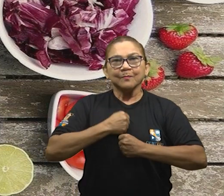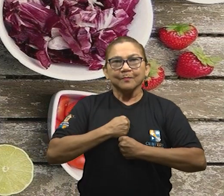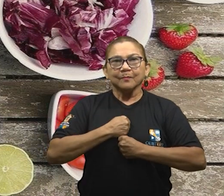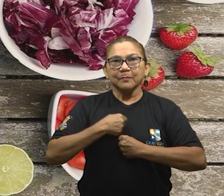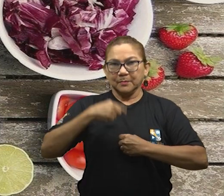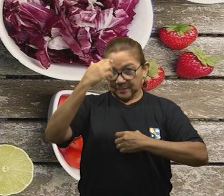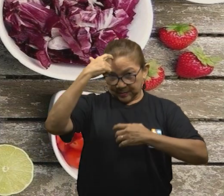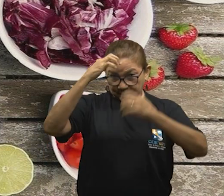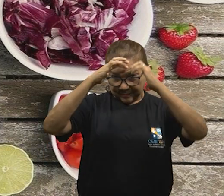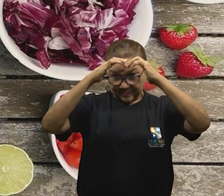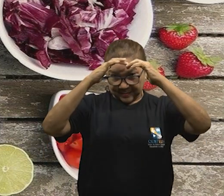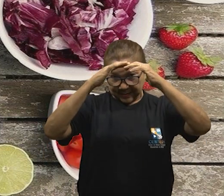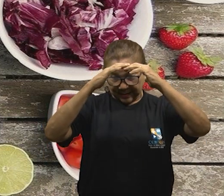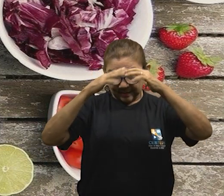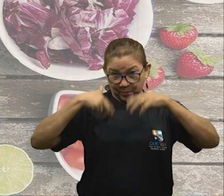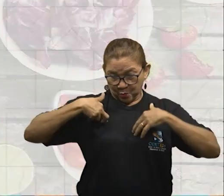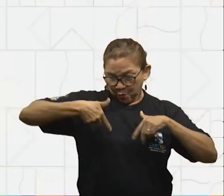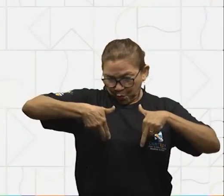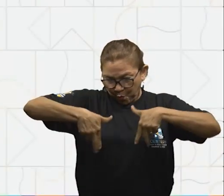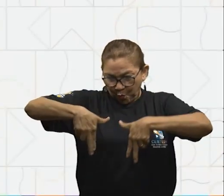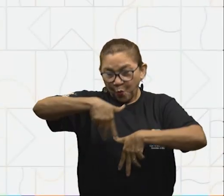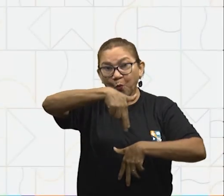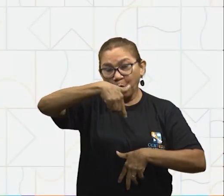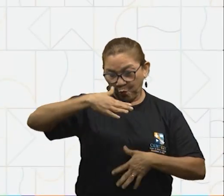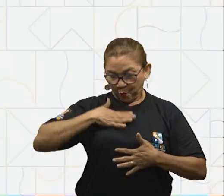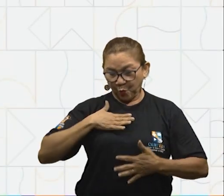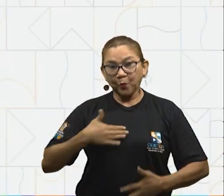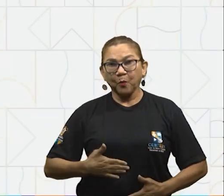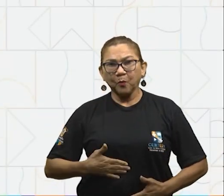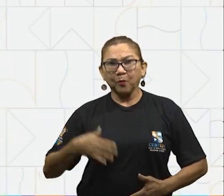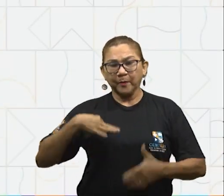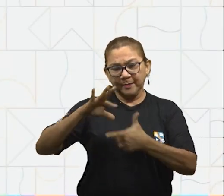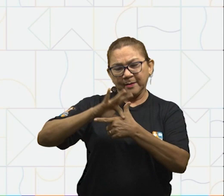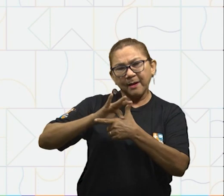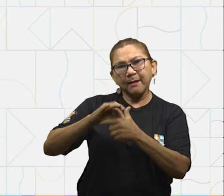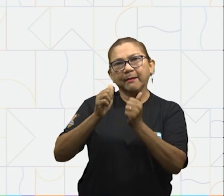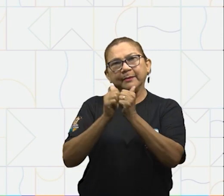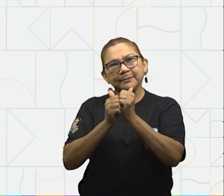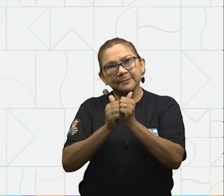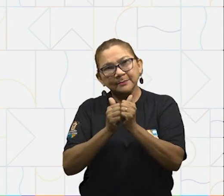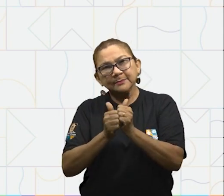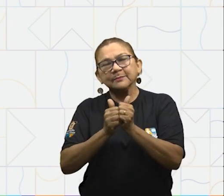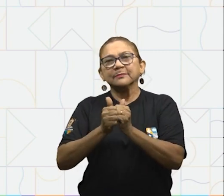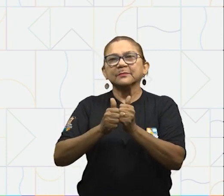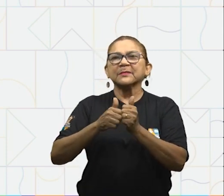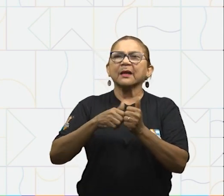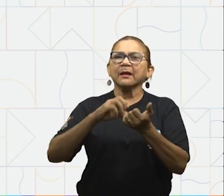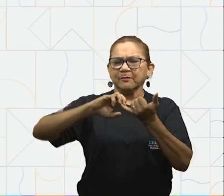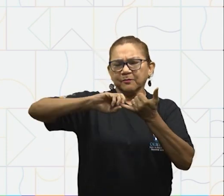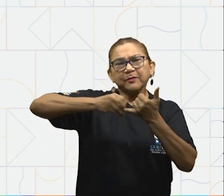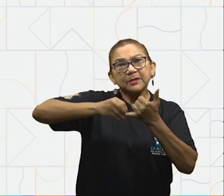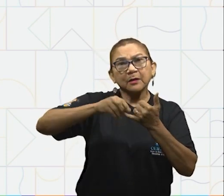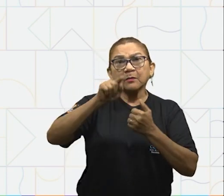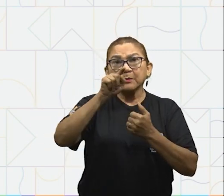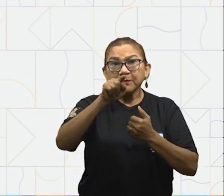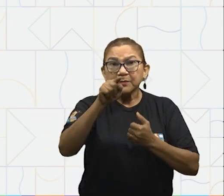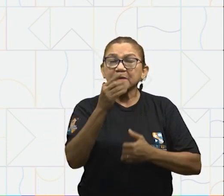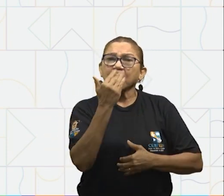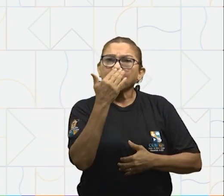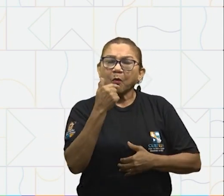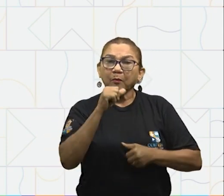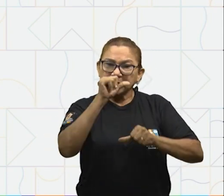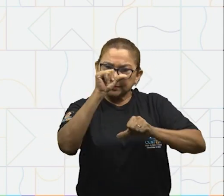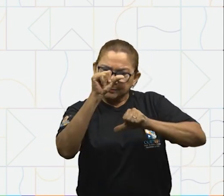do equilíbrio do corpo como um todo. Para que a carne, arroz e feijão que você consome seja transformada